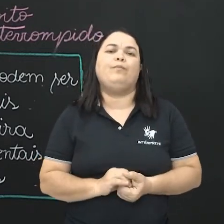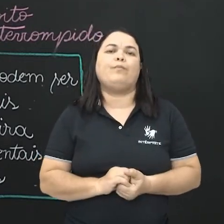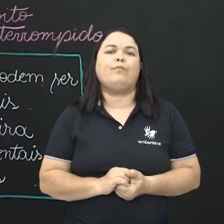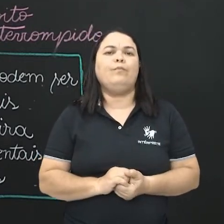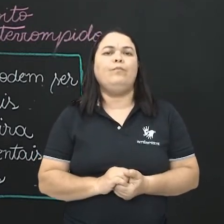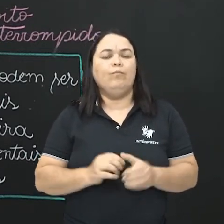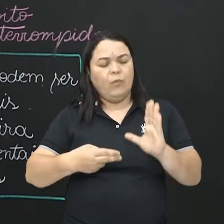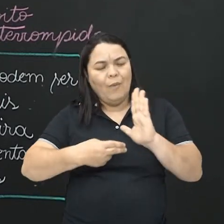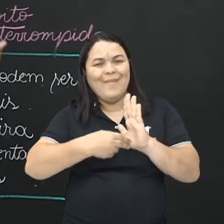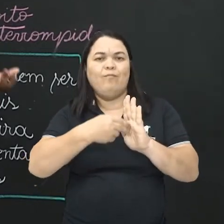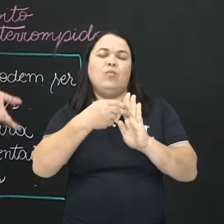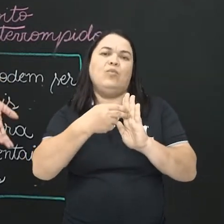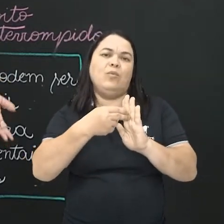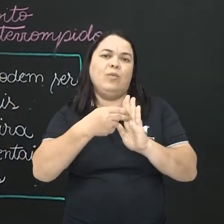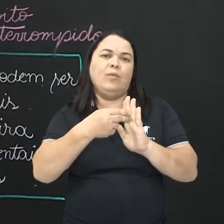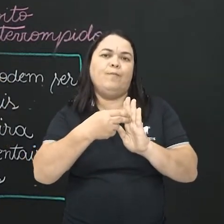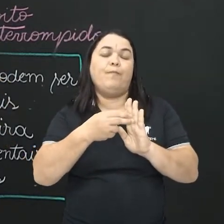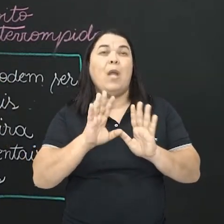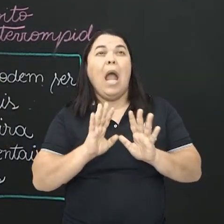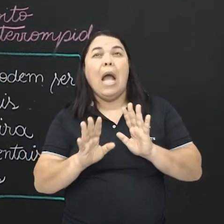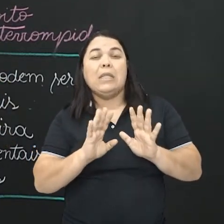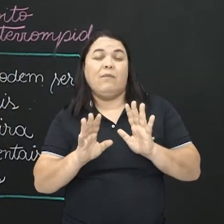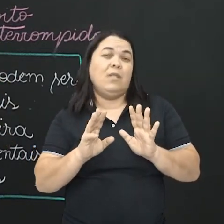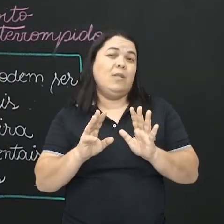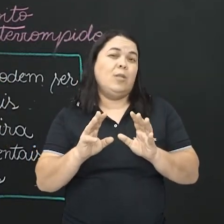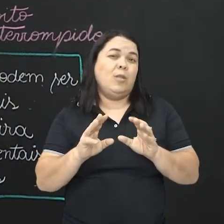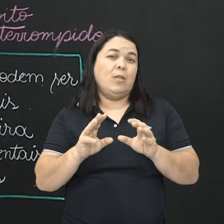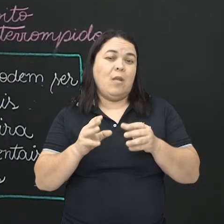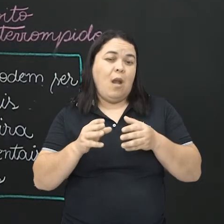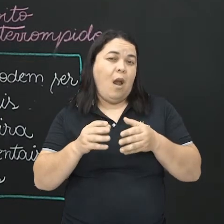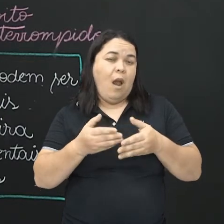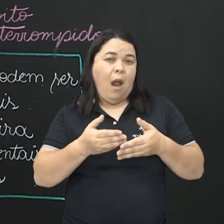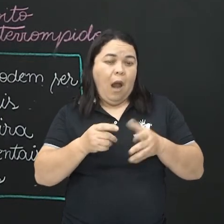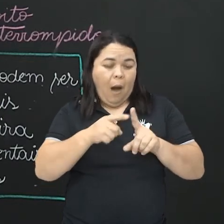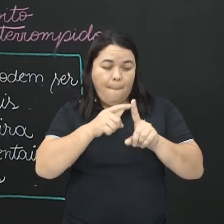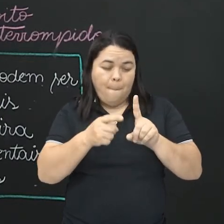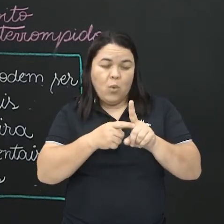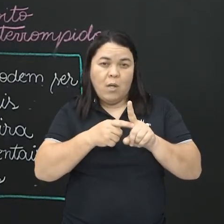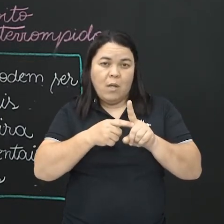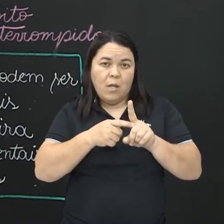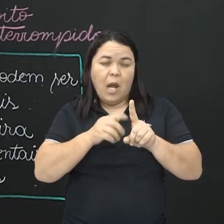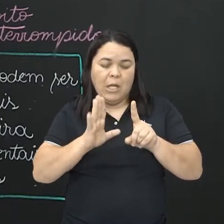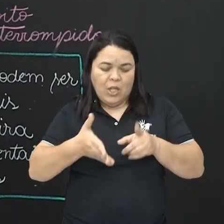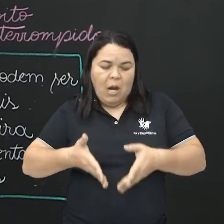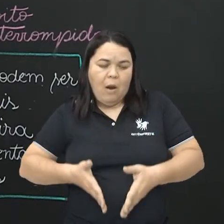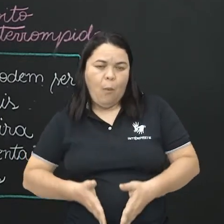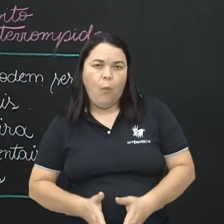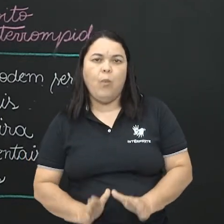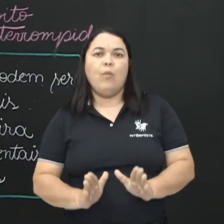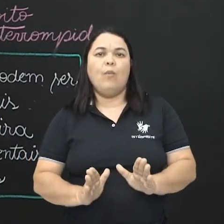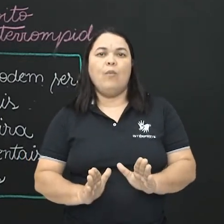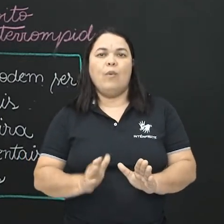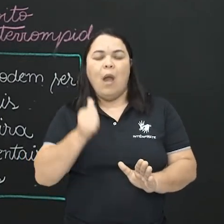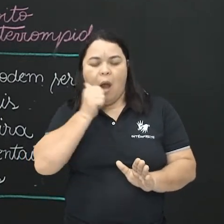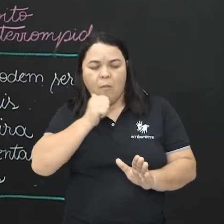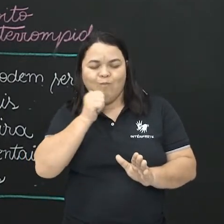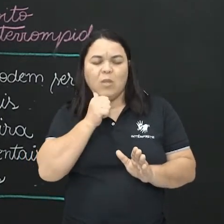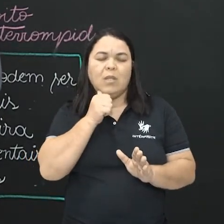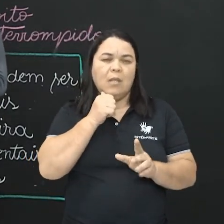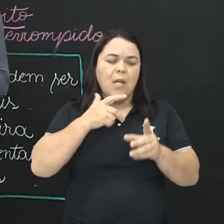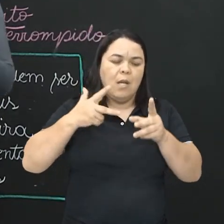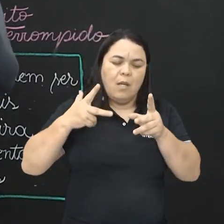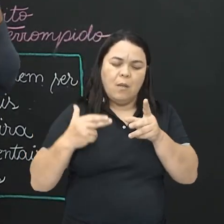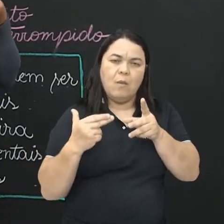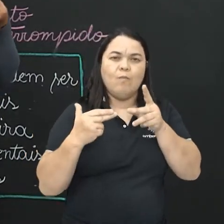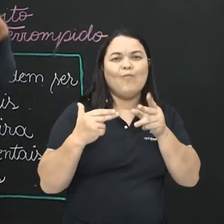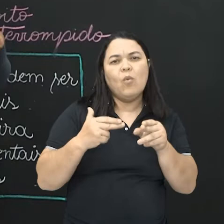diferentes formas, alguns na hora do parto, até mesmo sem grandes cortes. Porém, a recuperação ela é um pouco mais lenta. Estamos